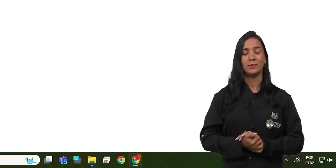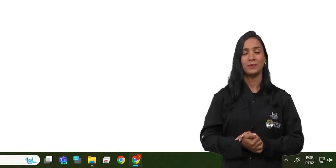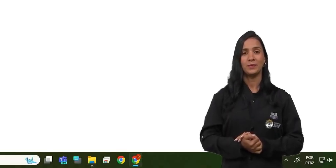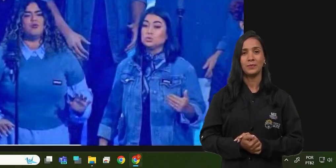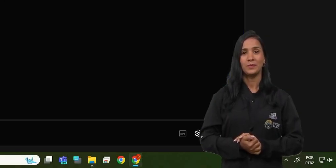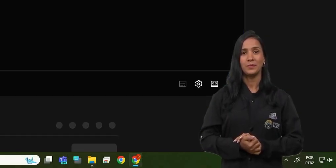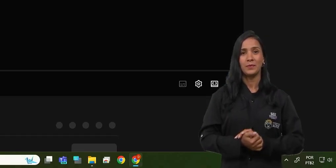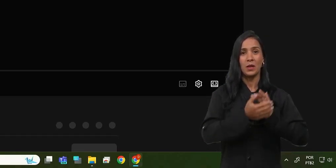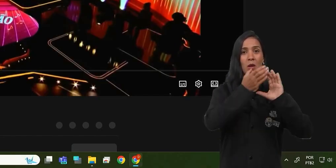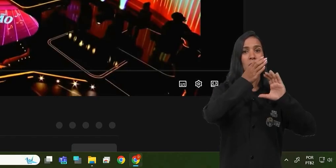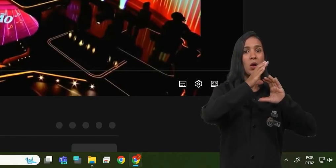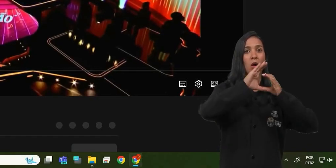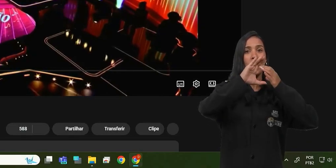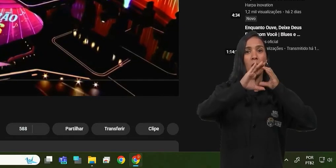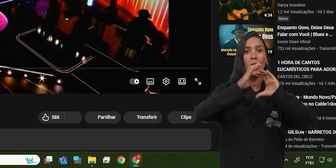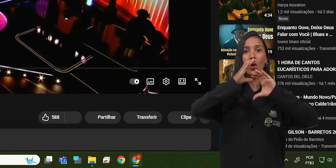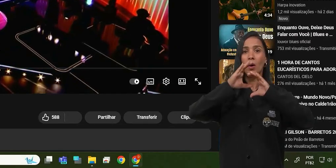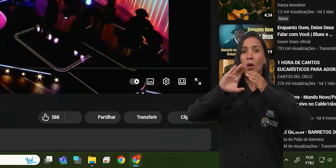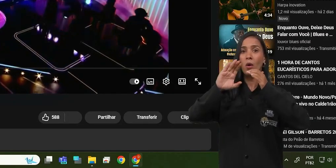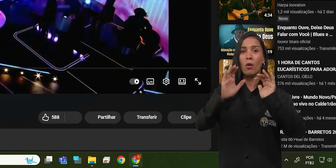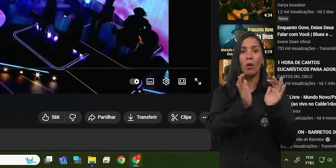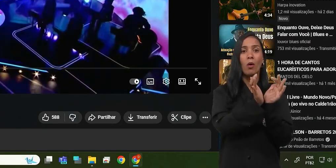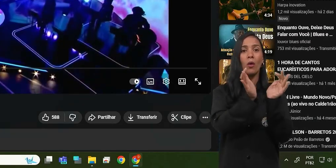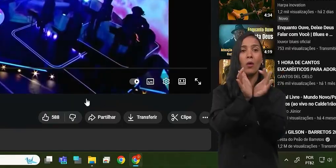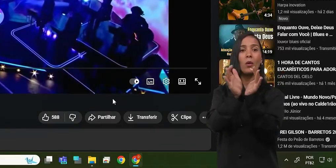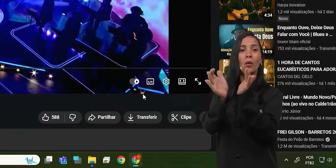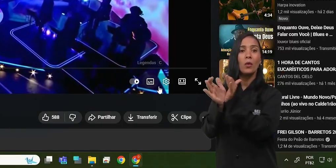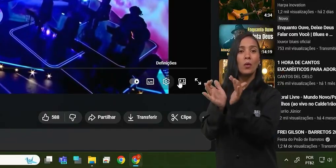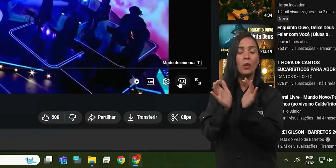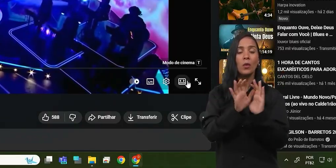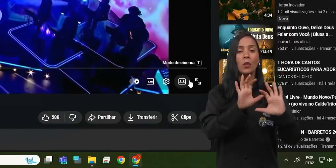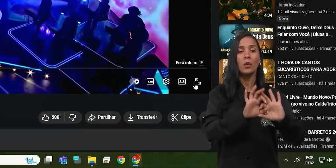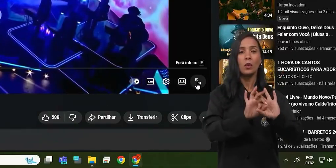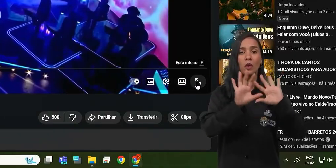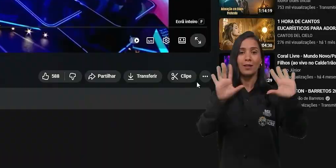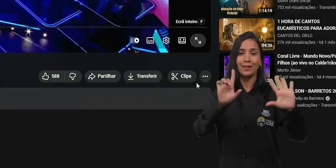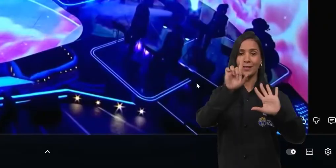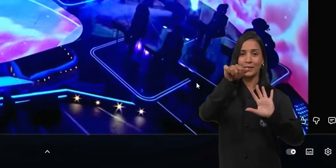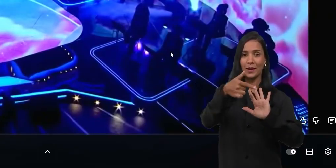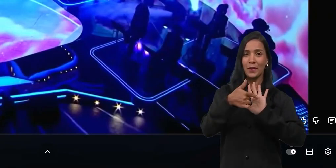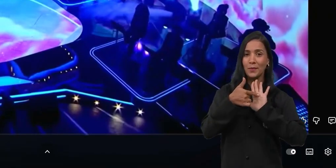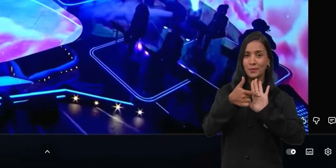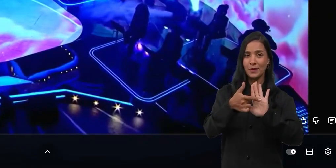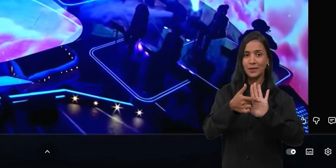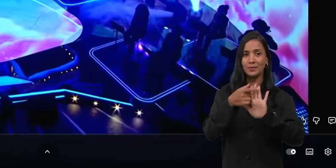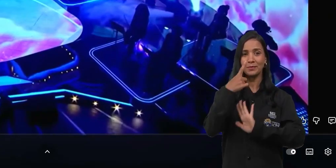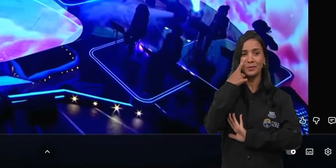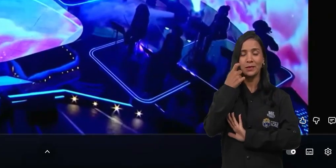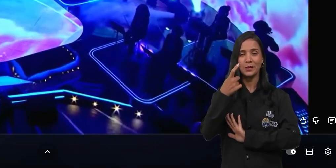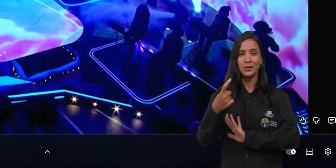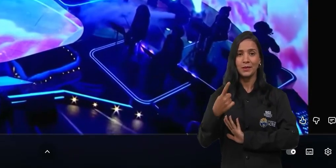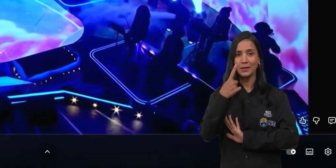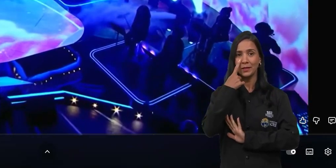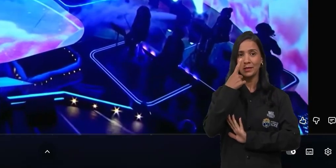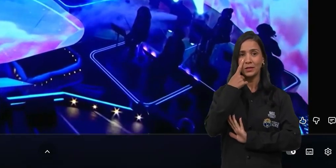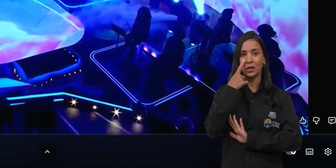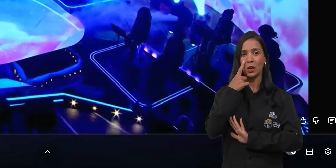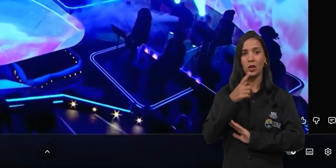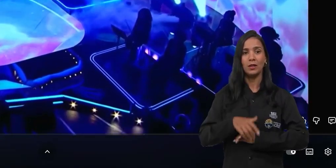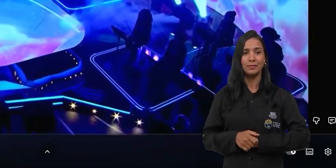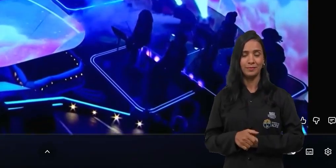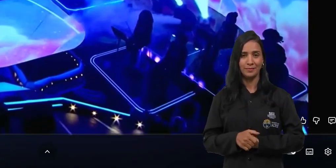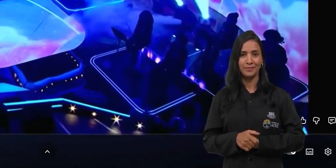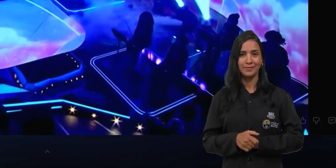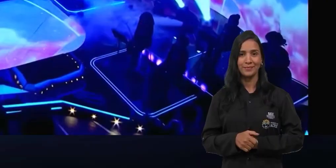bem atenção, porque é uma apresentação bem interessante e que vai fazer